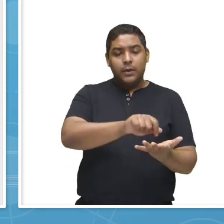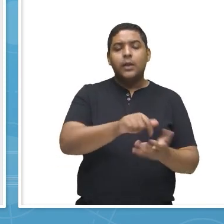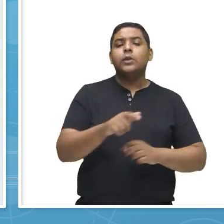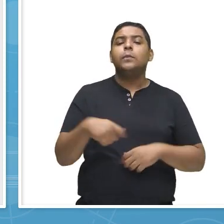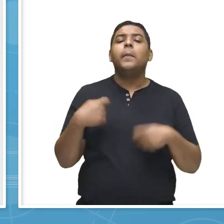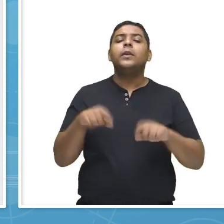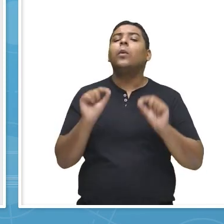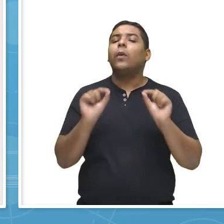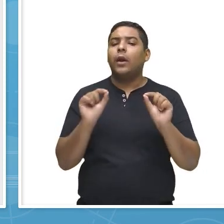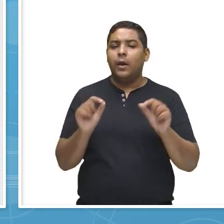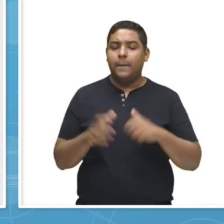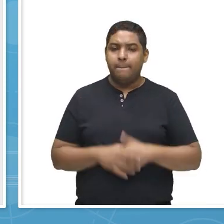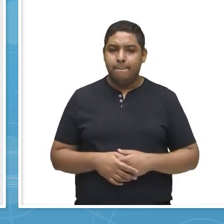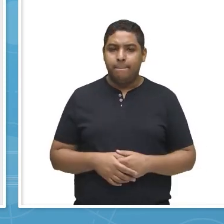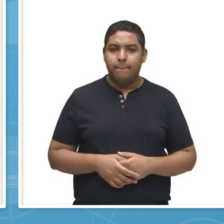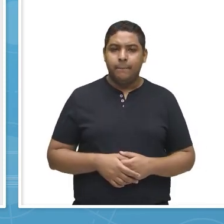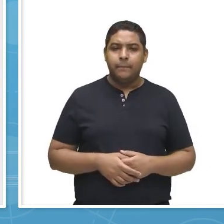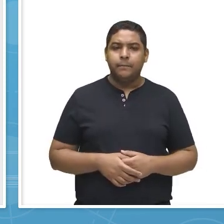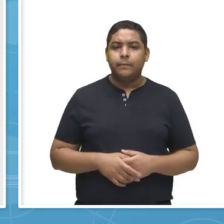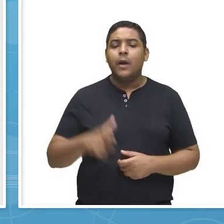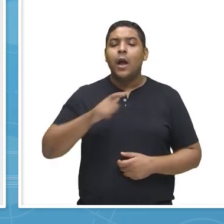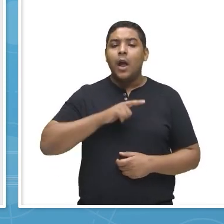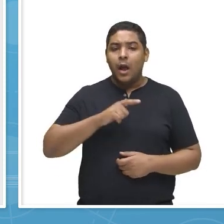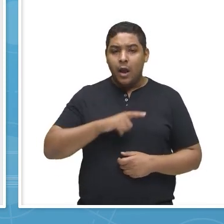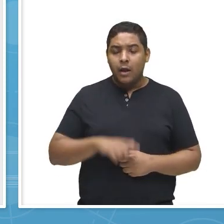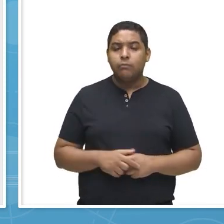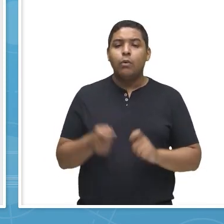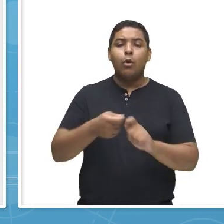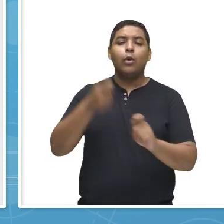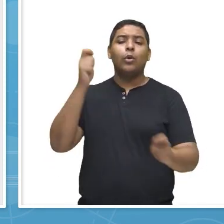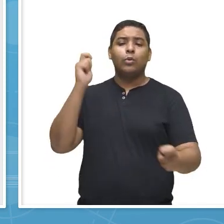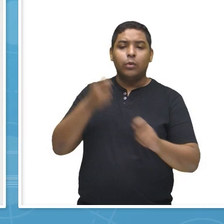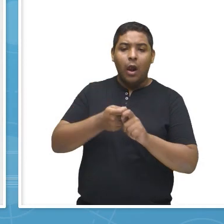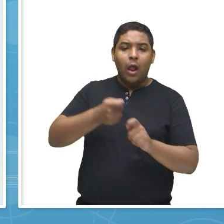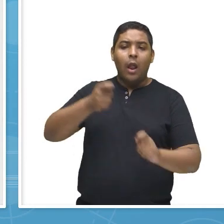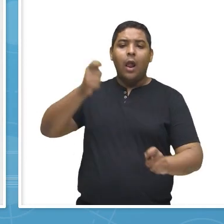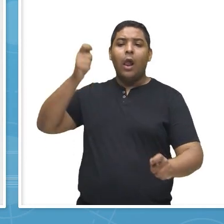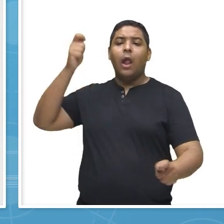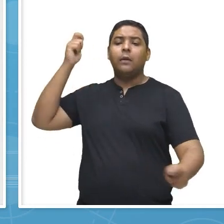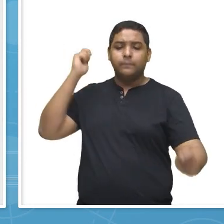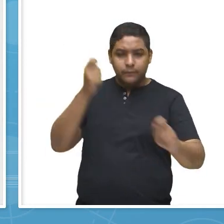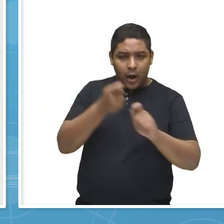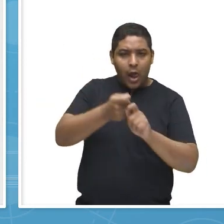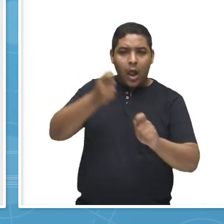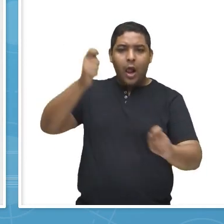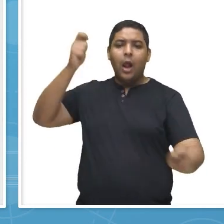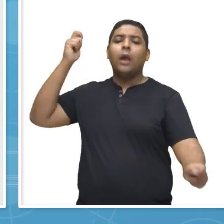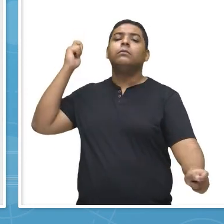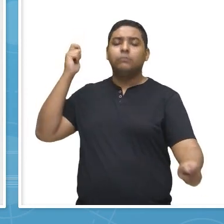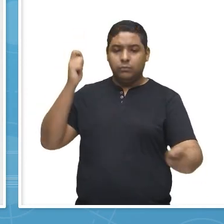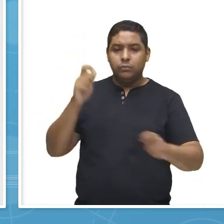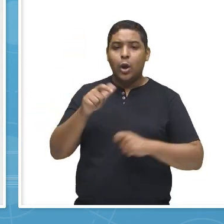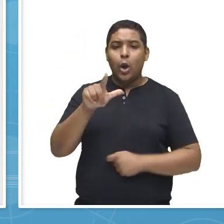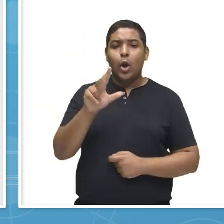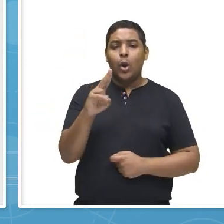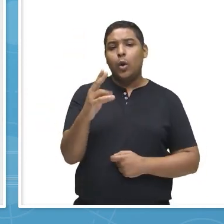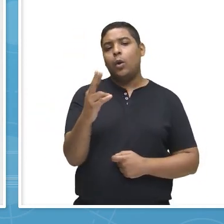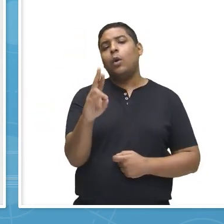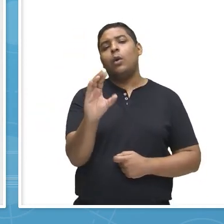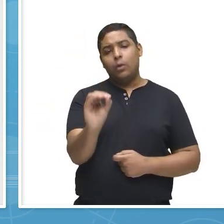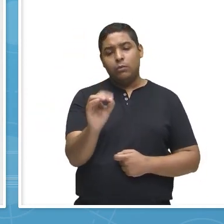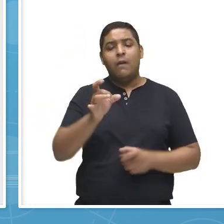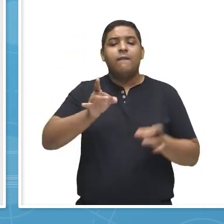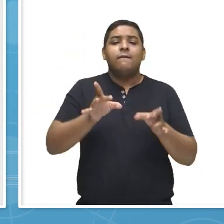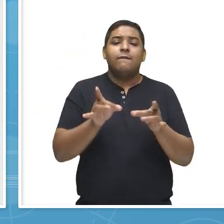buscar principalmente o lucro, tá? Esse lucro, ele vai se dar por meio de venda